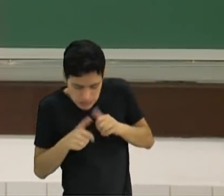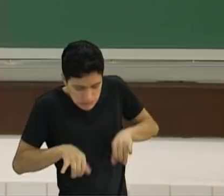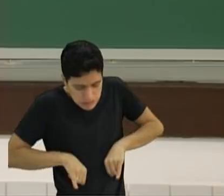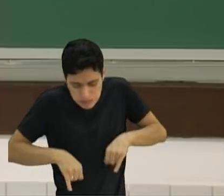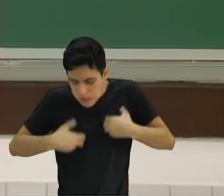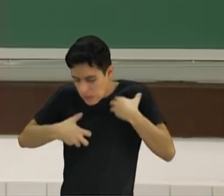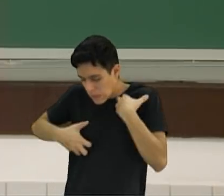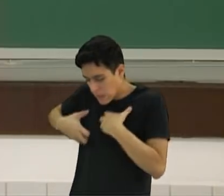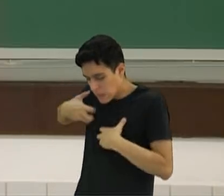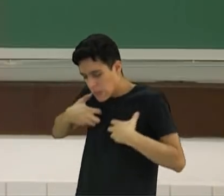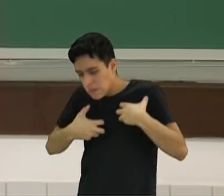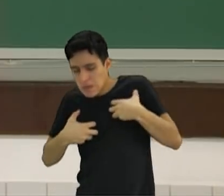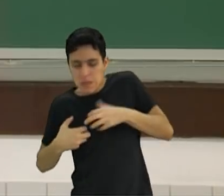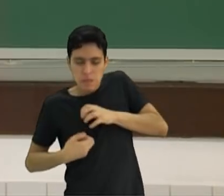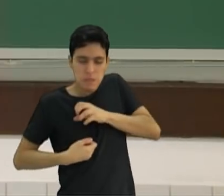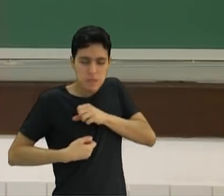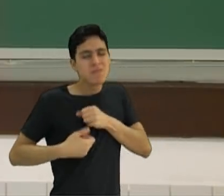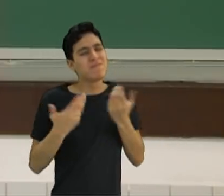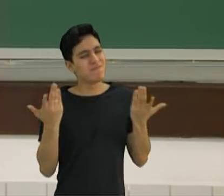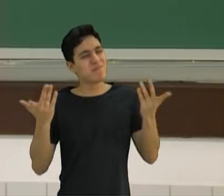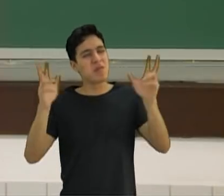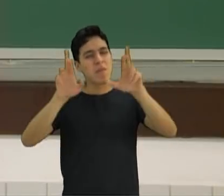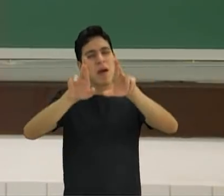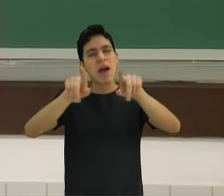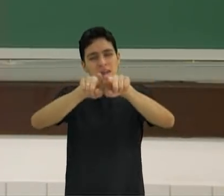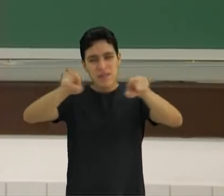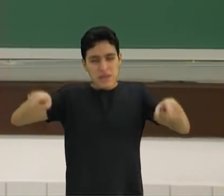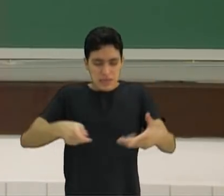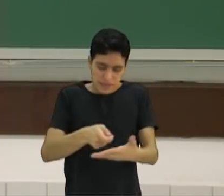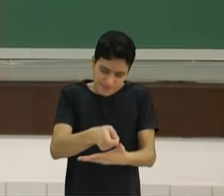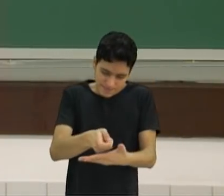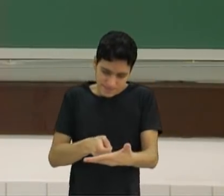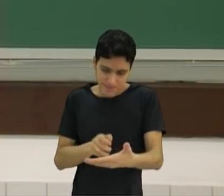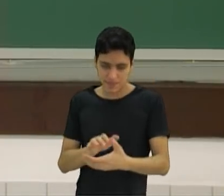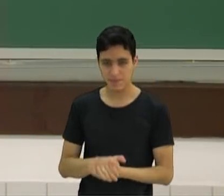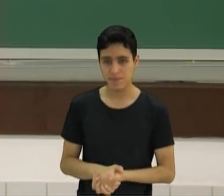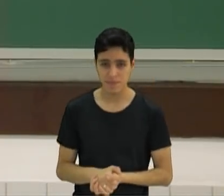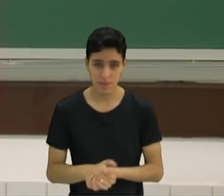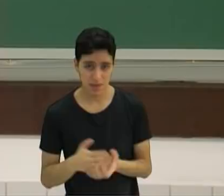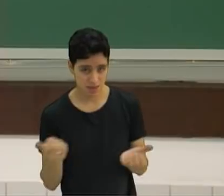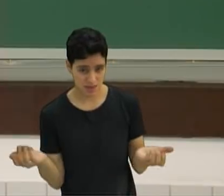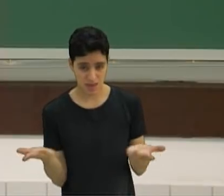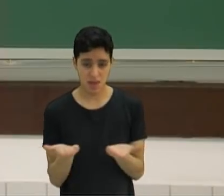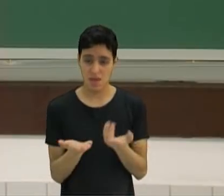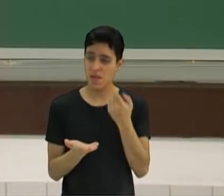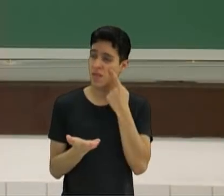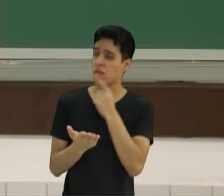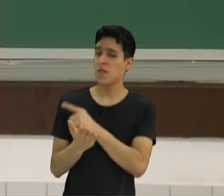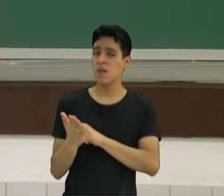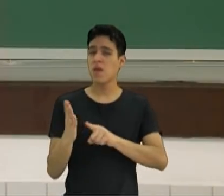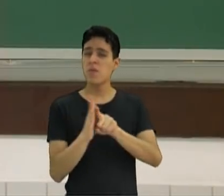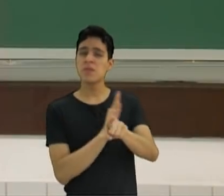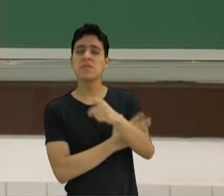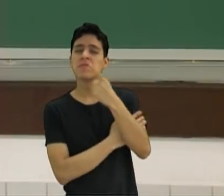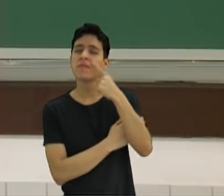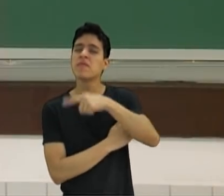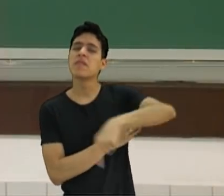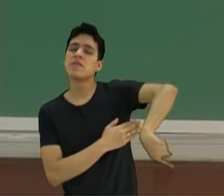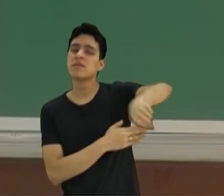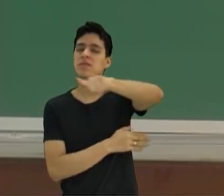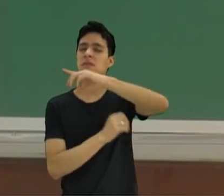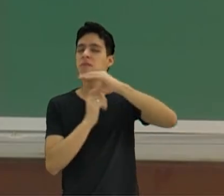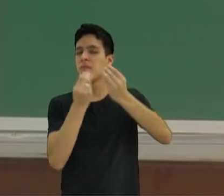escrito aí no seu caderno, certo? Agora a gente vai ter um quiz para testar nossos conhecimentos dessa aula. Vamos